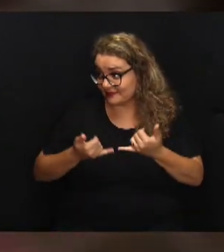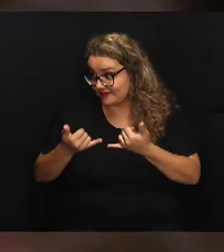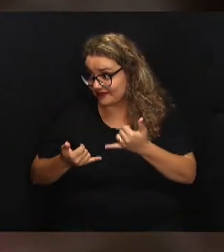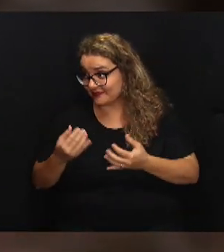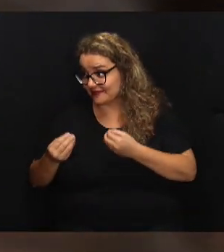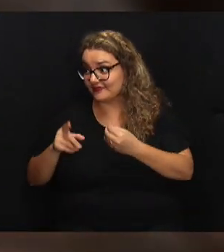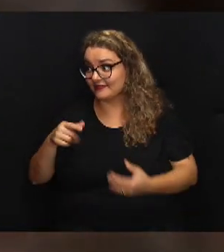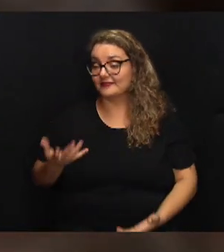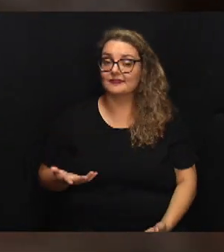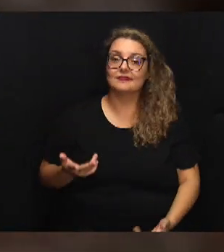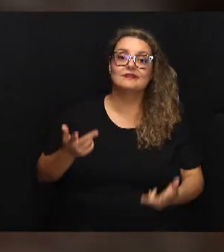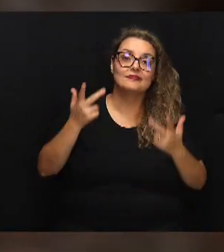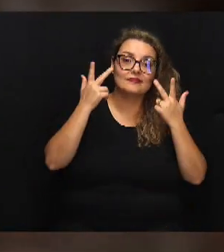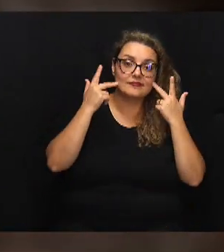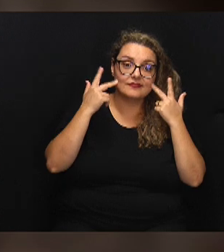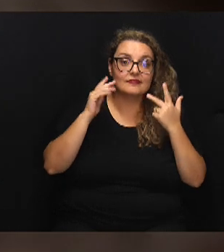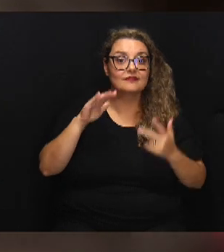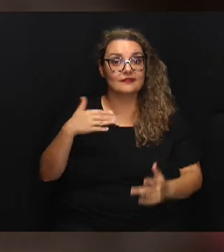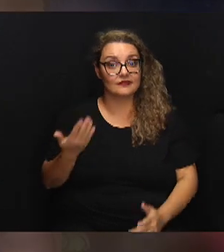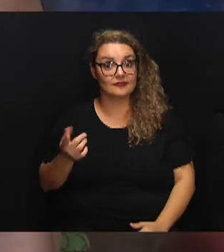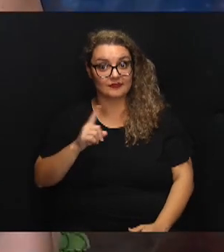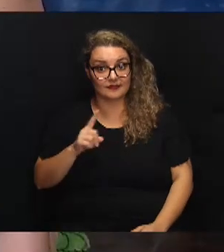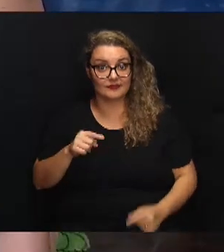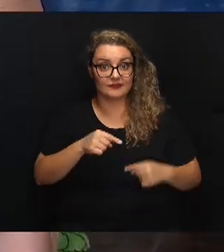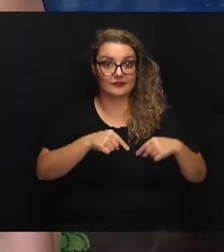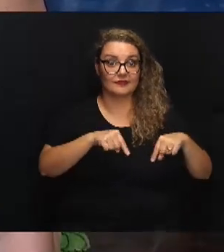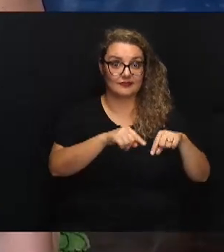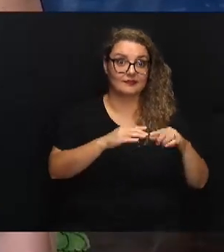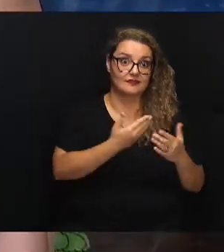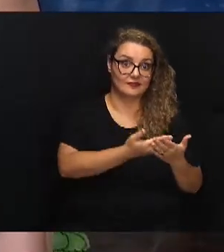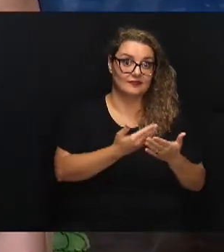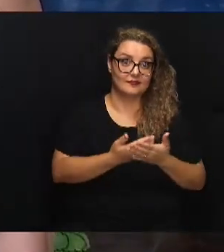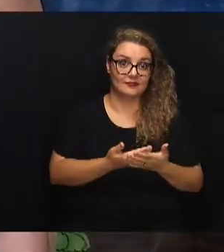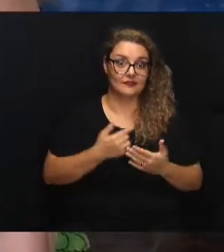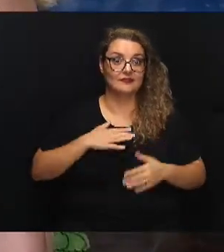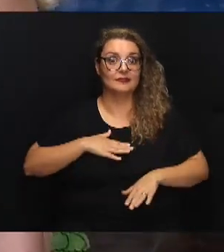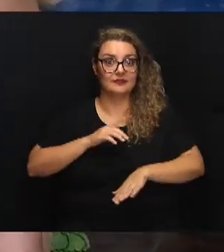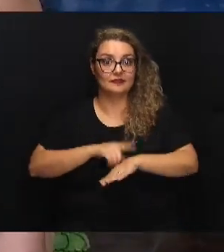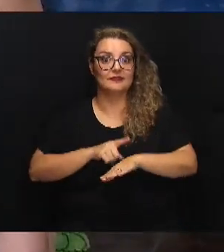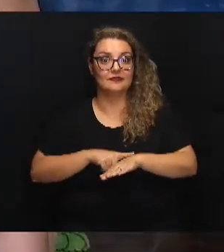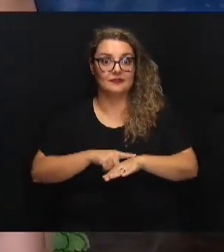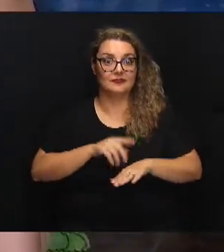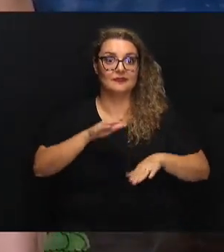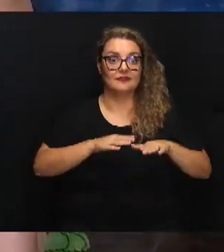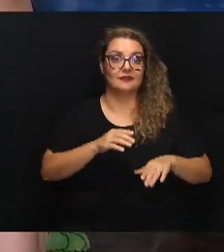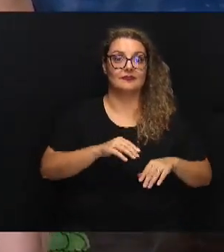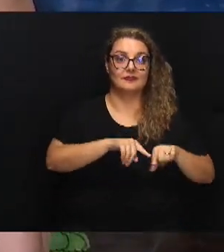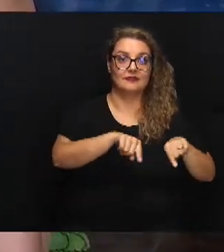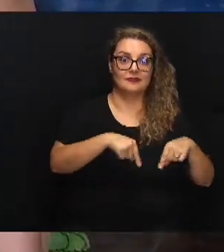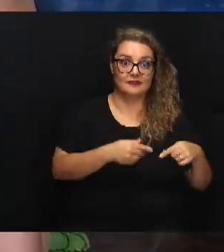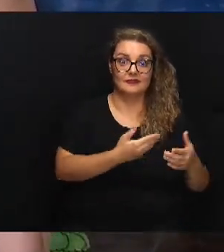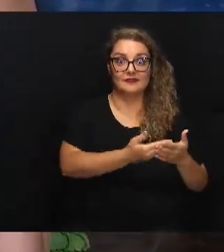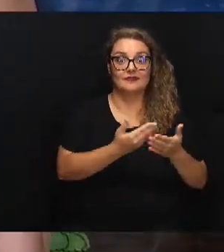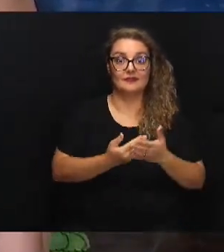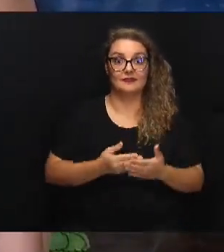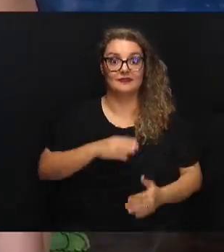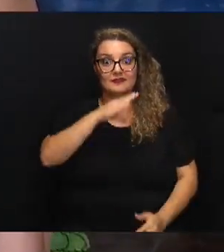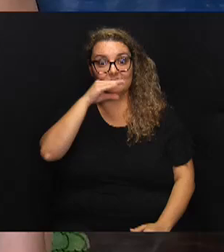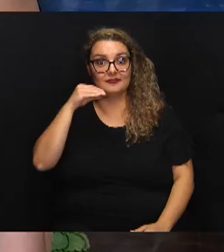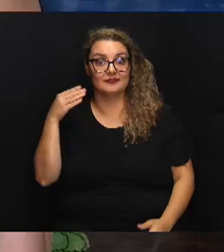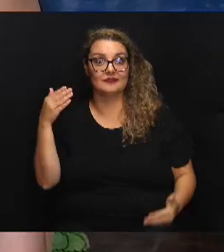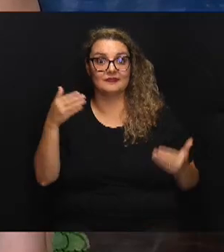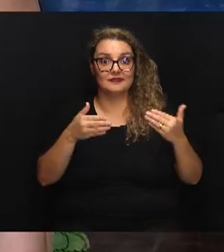que é? Geralmente quando eles não estão em aula, né? Porque meu horário, às vezes, eles estão em aula. Aí os adolescentes gostam de